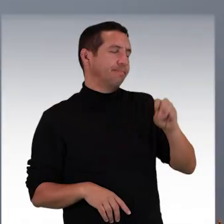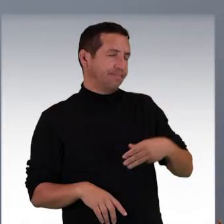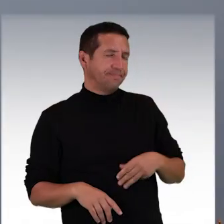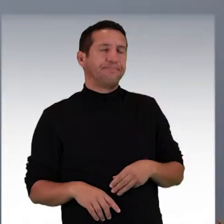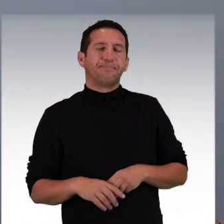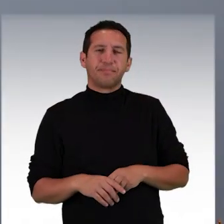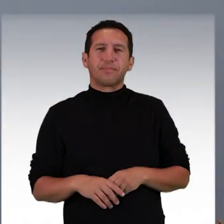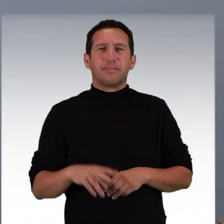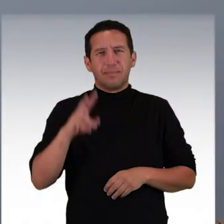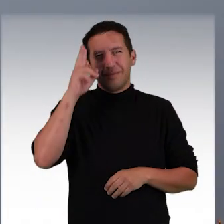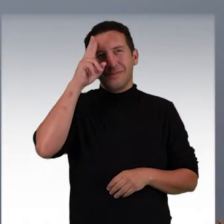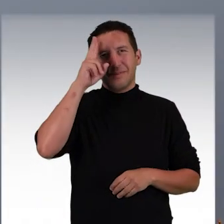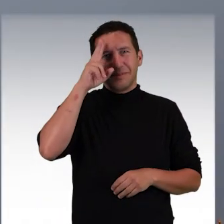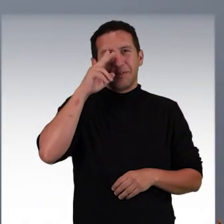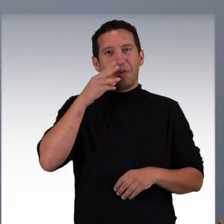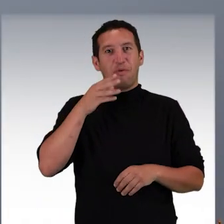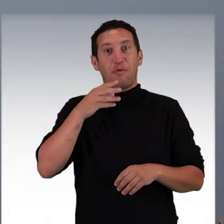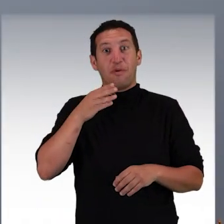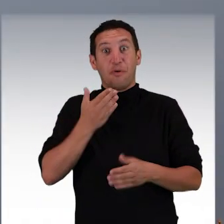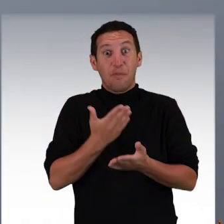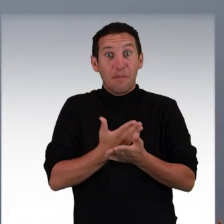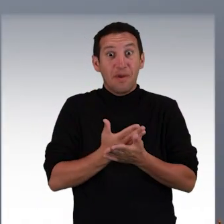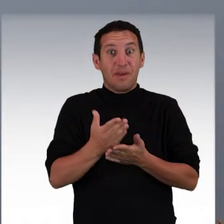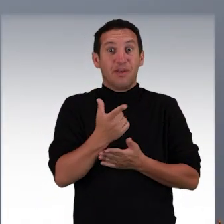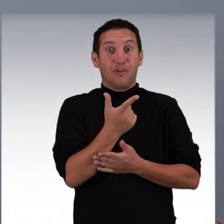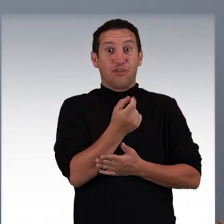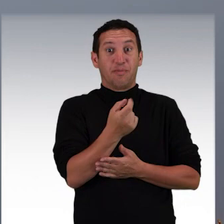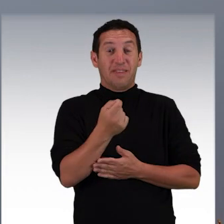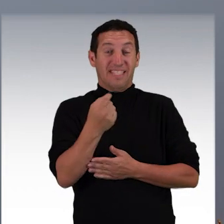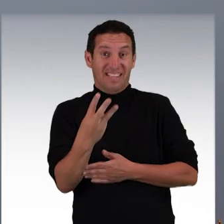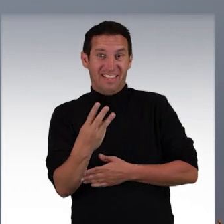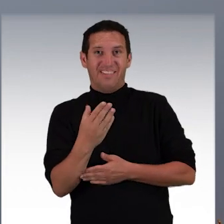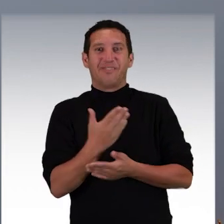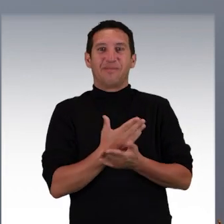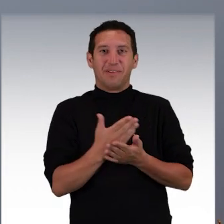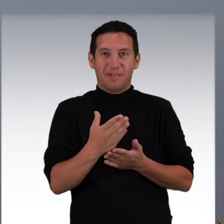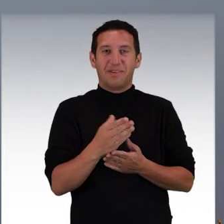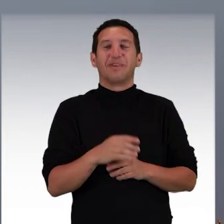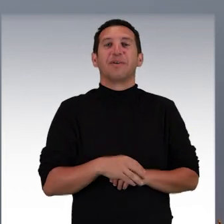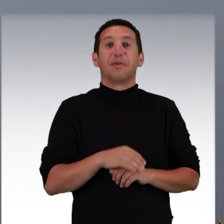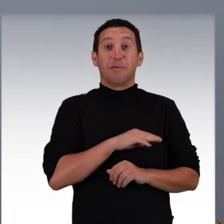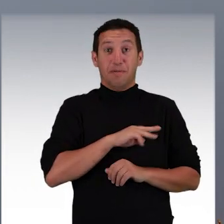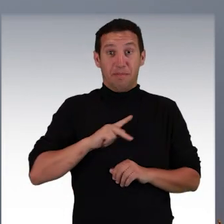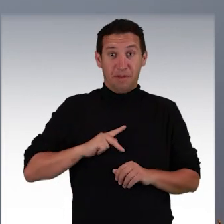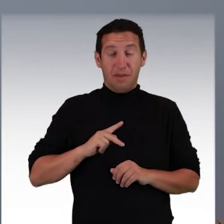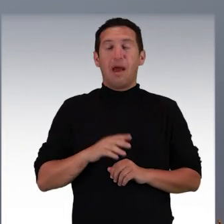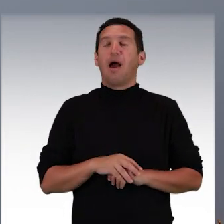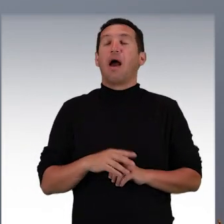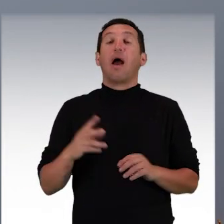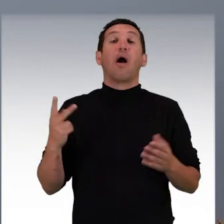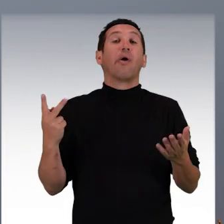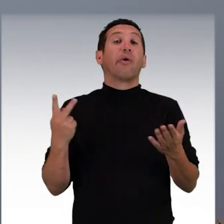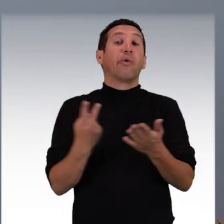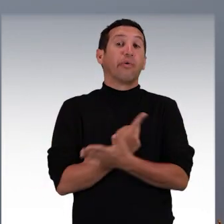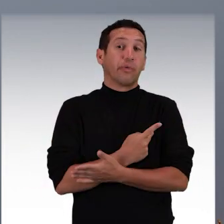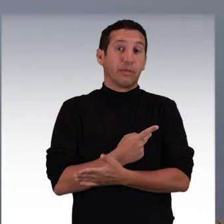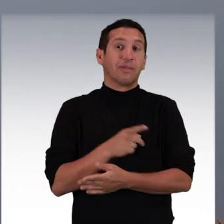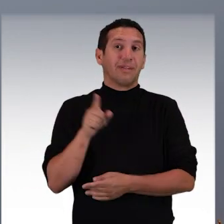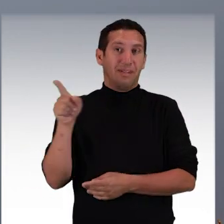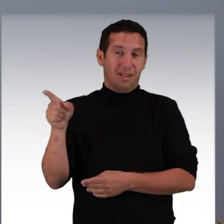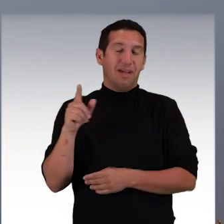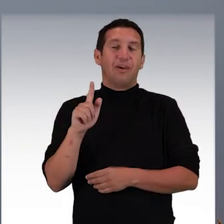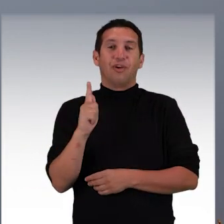né certamente eu tinha acabado de ingressar no Ministério Público Federal em 2003 o Sérgio já tinha